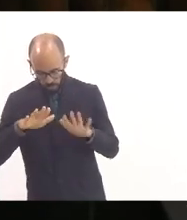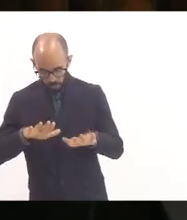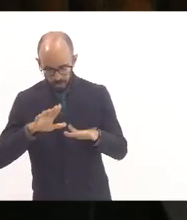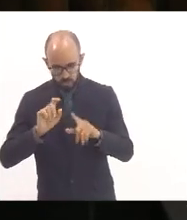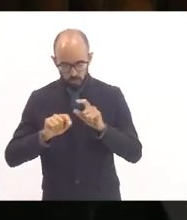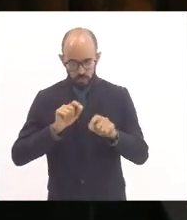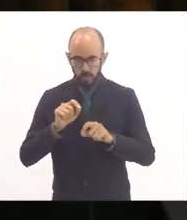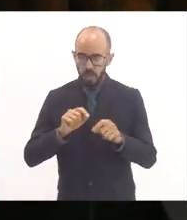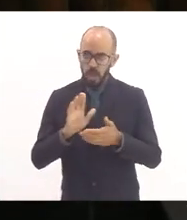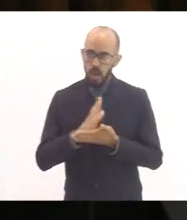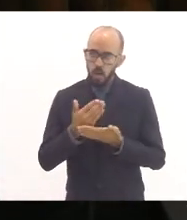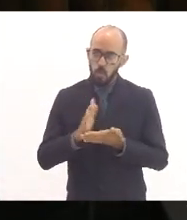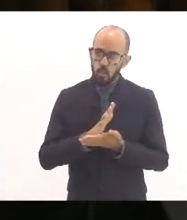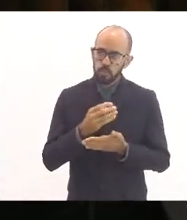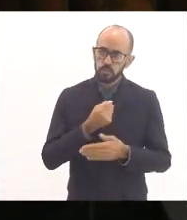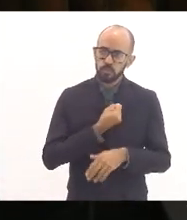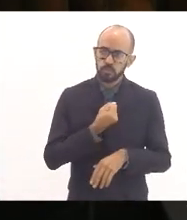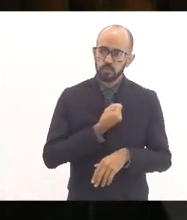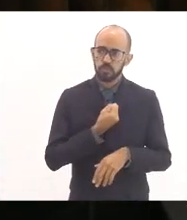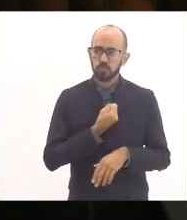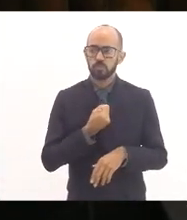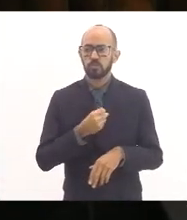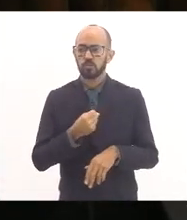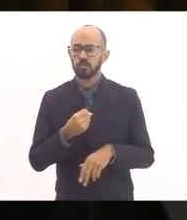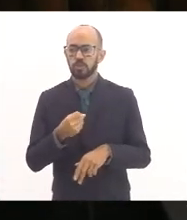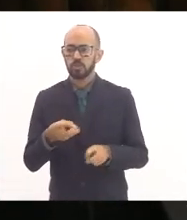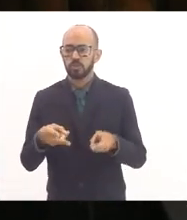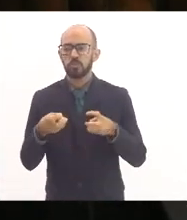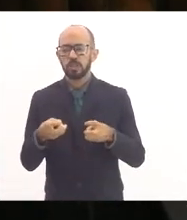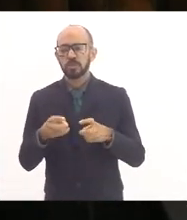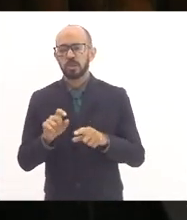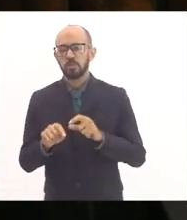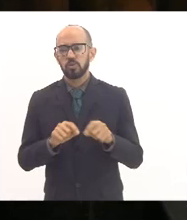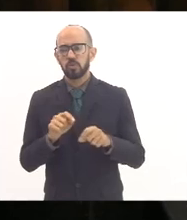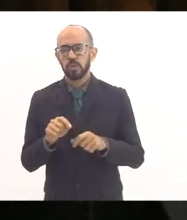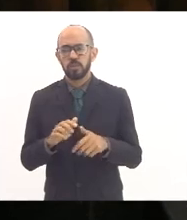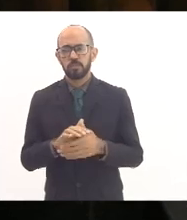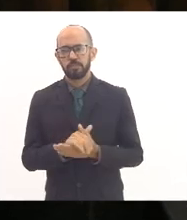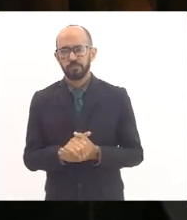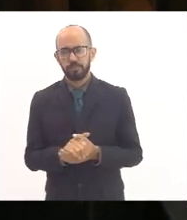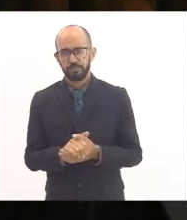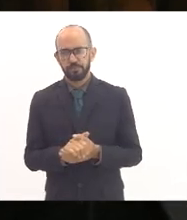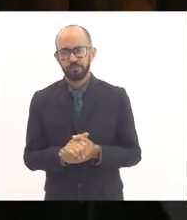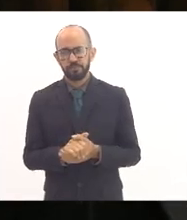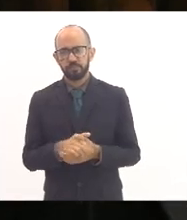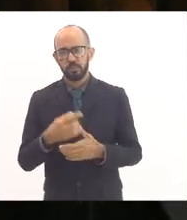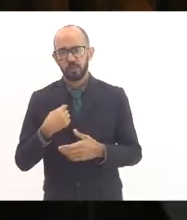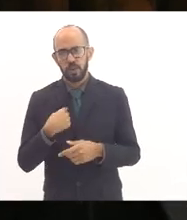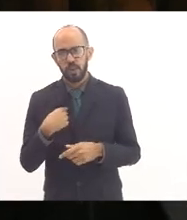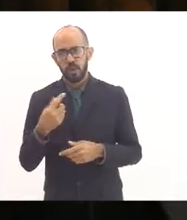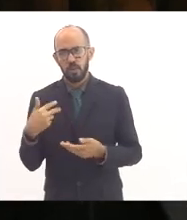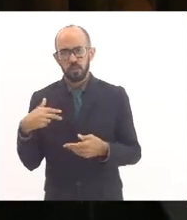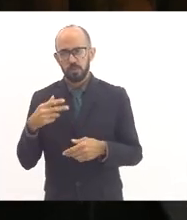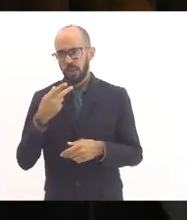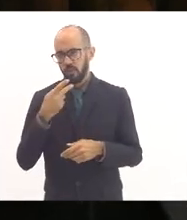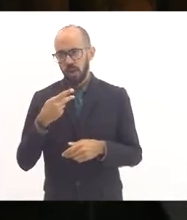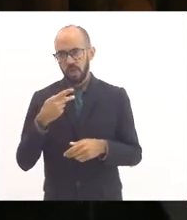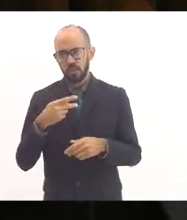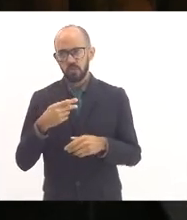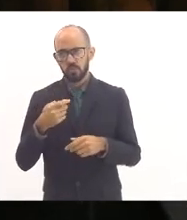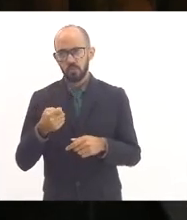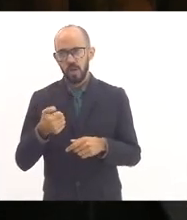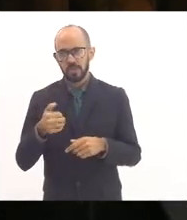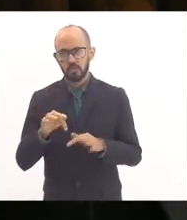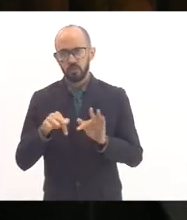muitos alguns números né assim chamaram nossa atenção aqui e eu por tá falando já quase que no